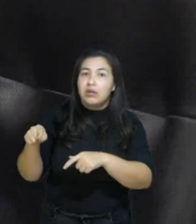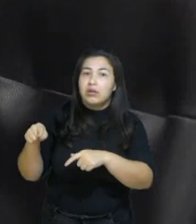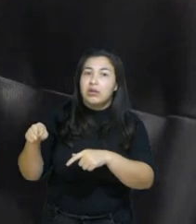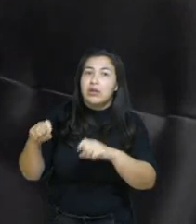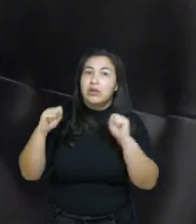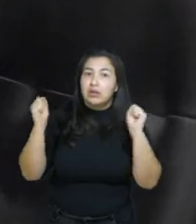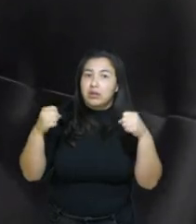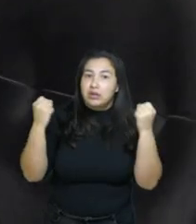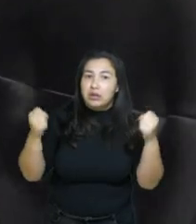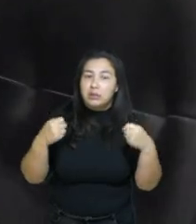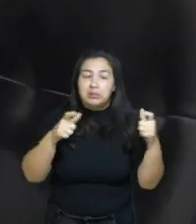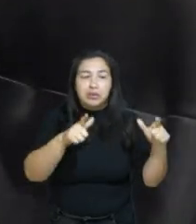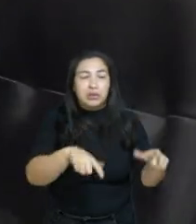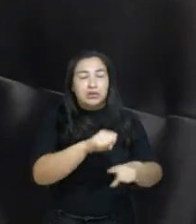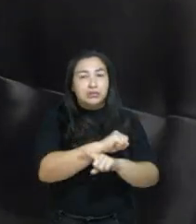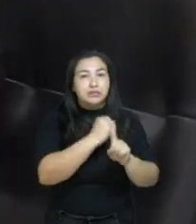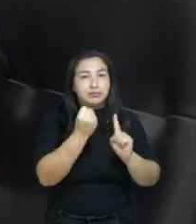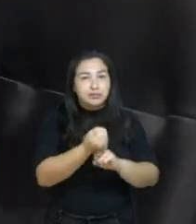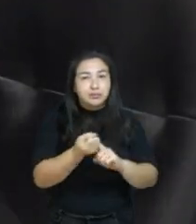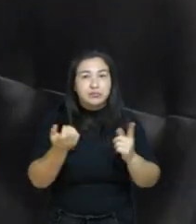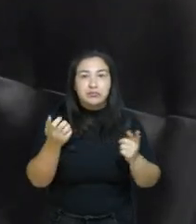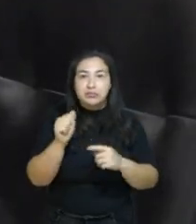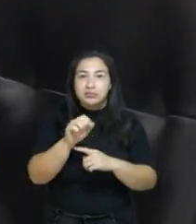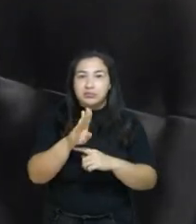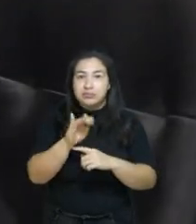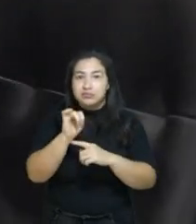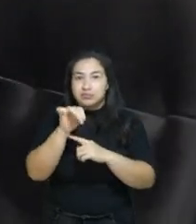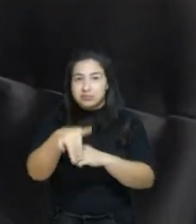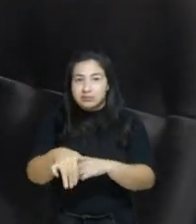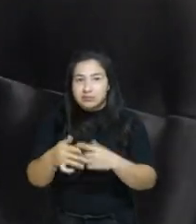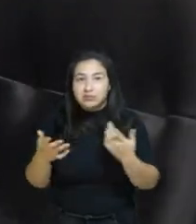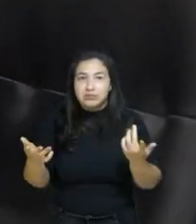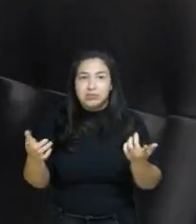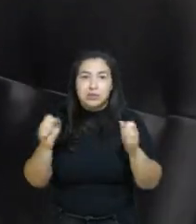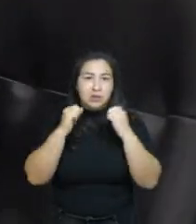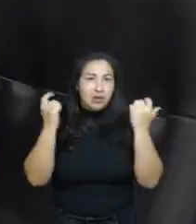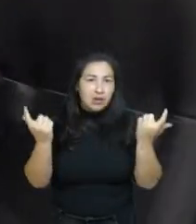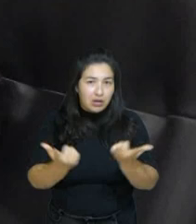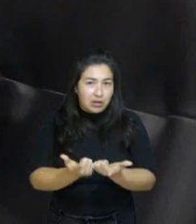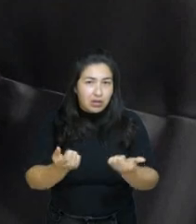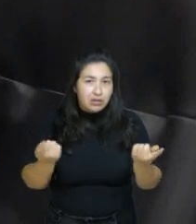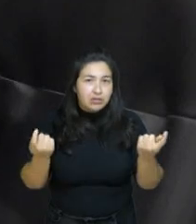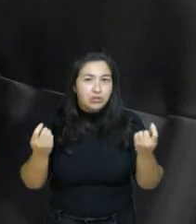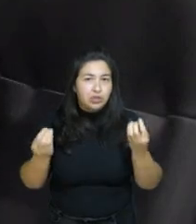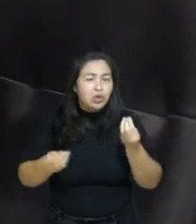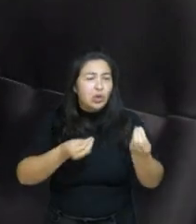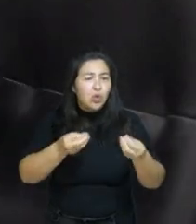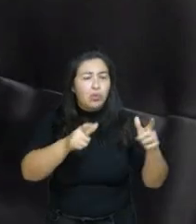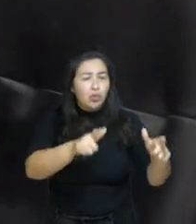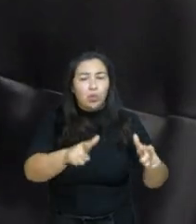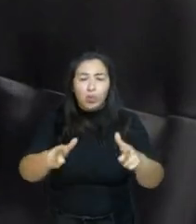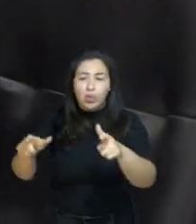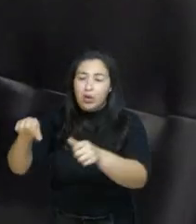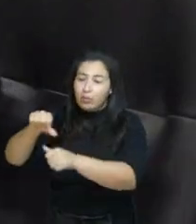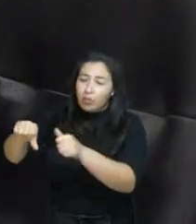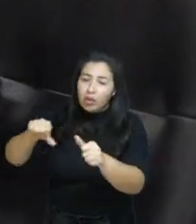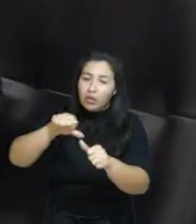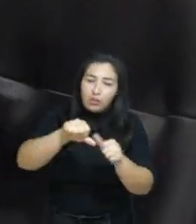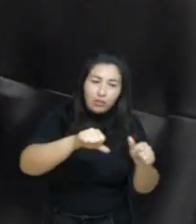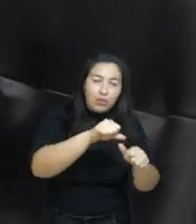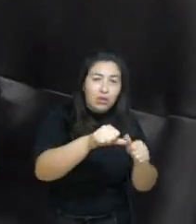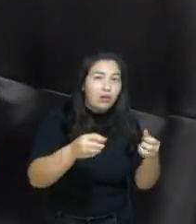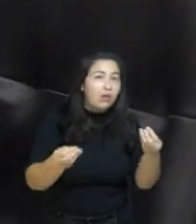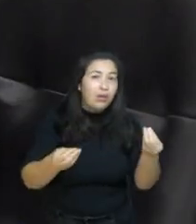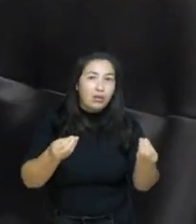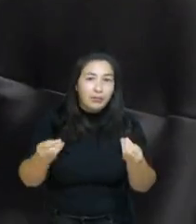lá na sociedade, eu estou na ABIN, eu estou na UFSC, eu estou aonde? Eu estou na ALESC? Aqui, e aí eu me pergunto, assim, aqui, em